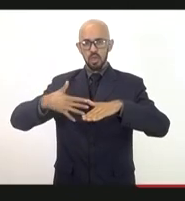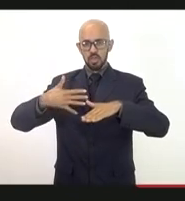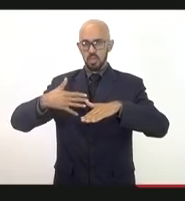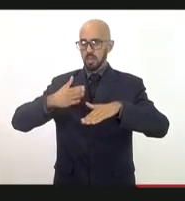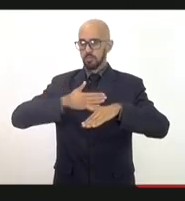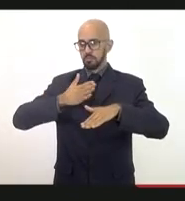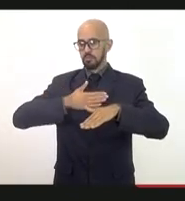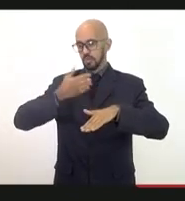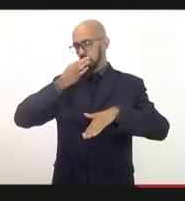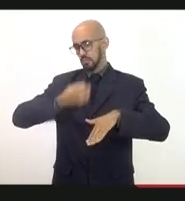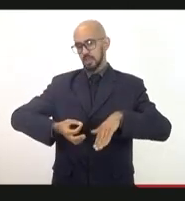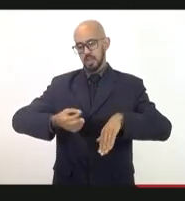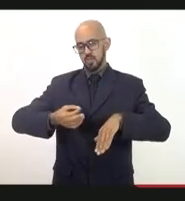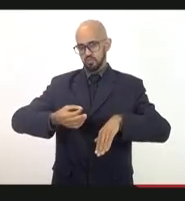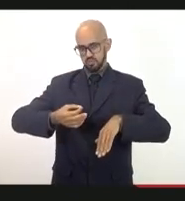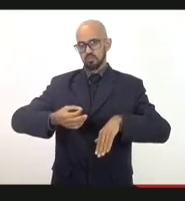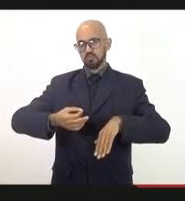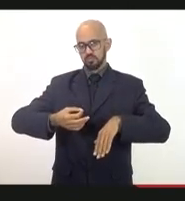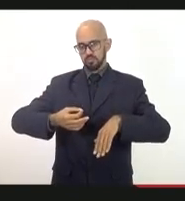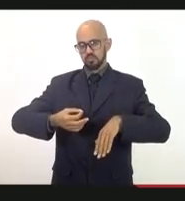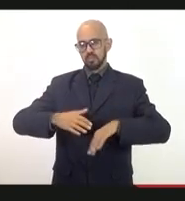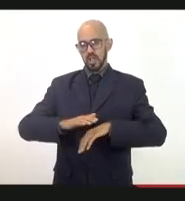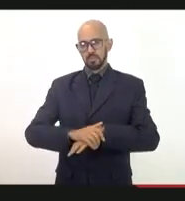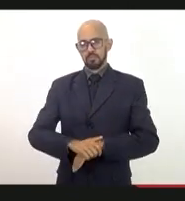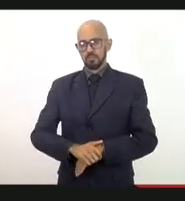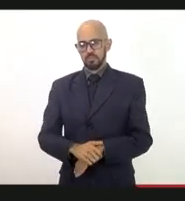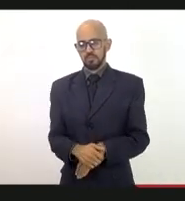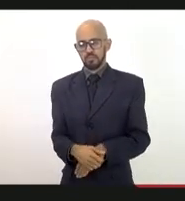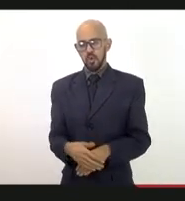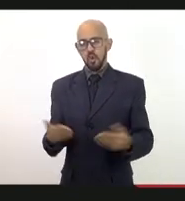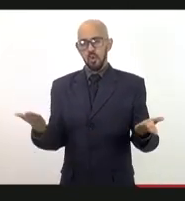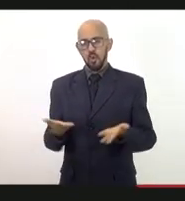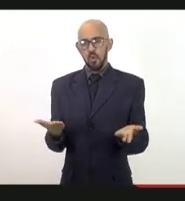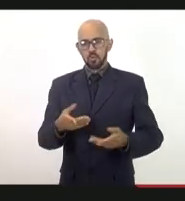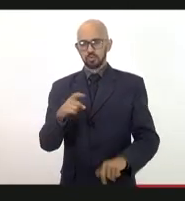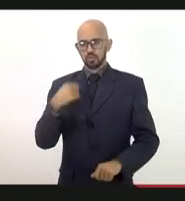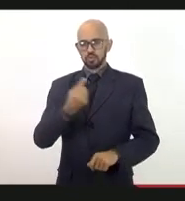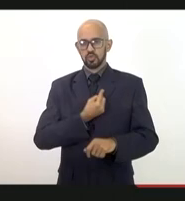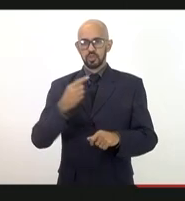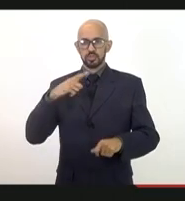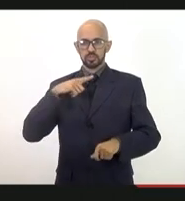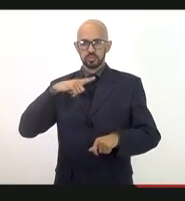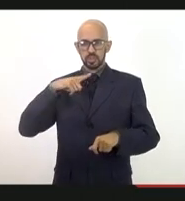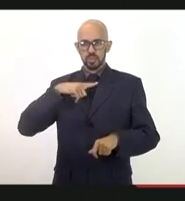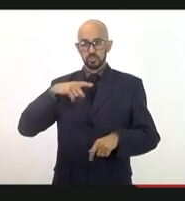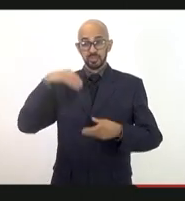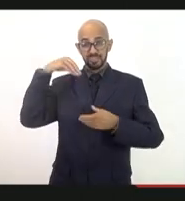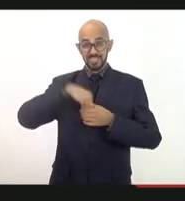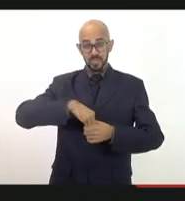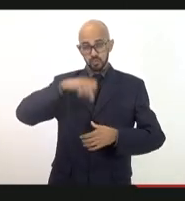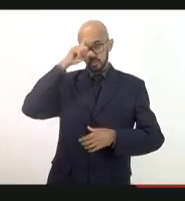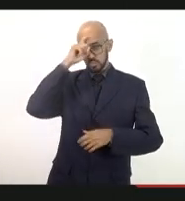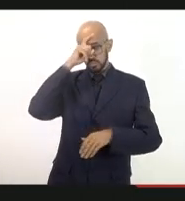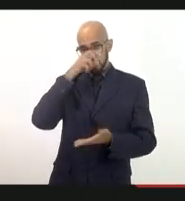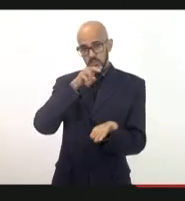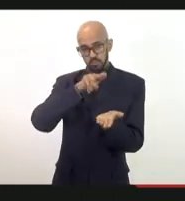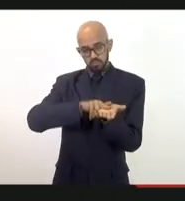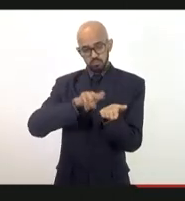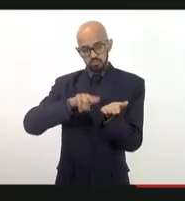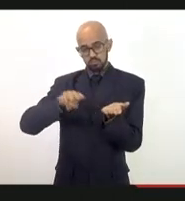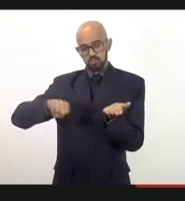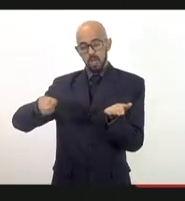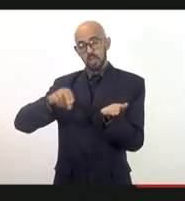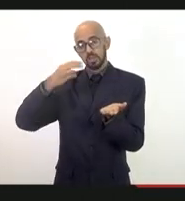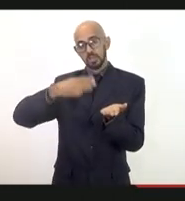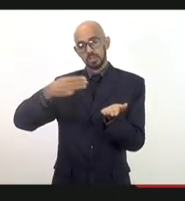do diretor da unidade. Hoje, a gente tem no hospital internado 33